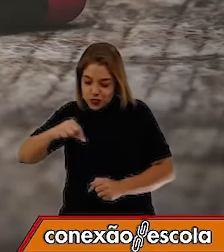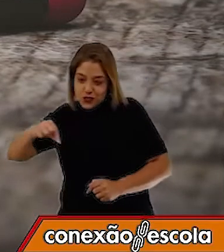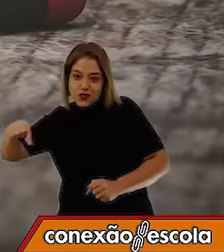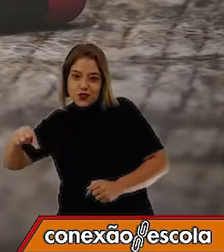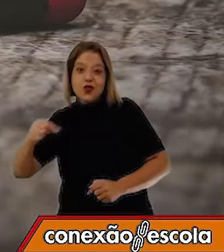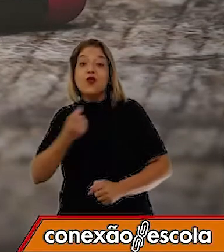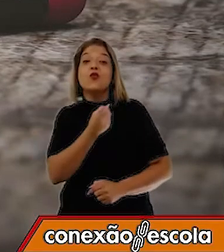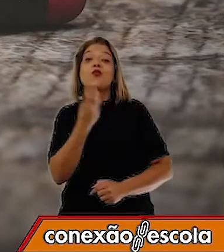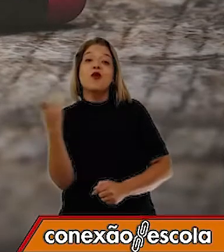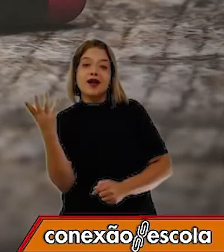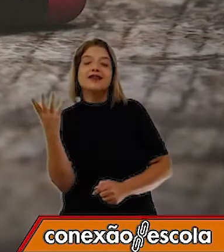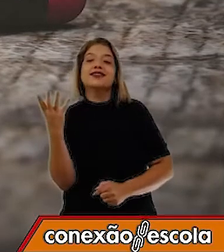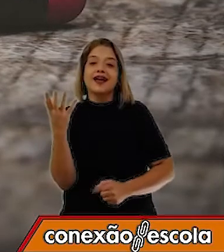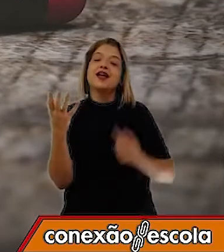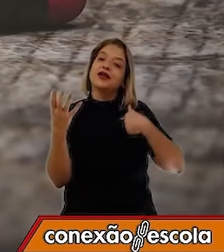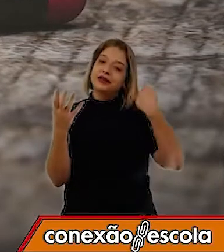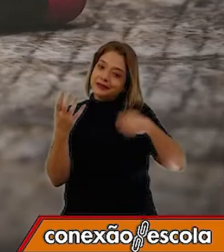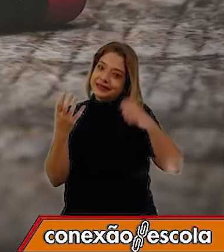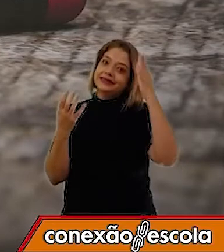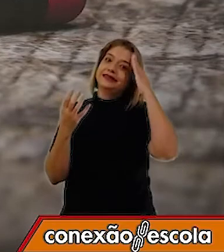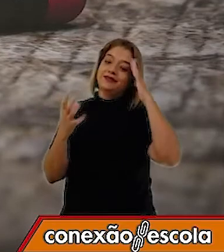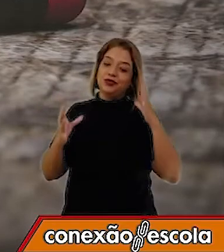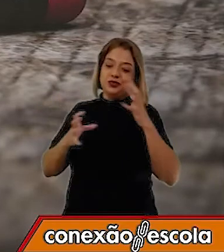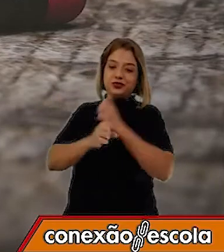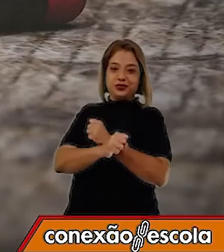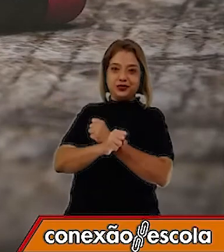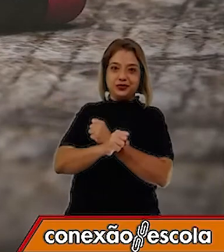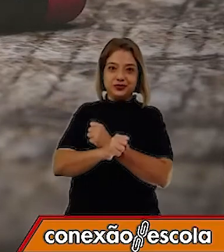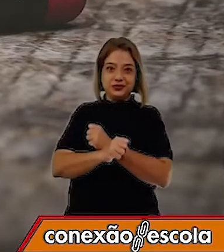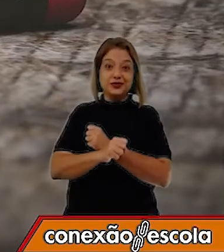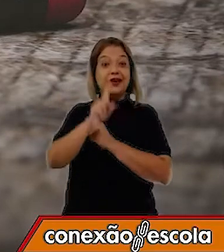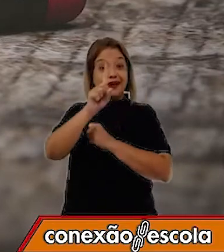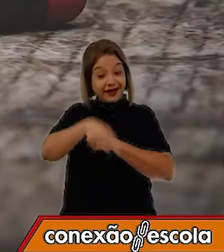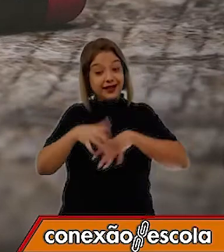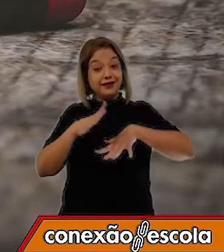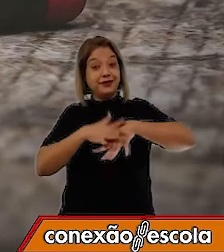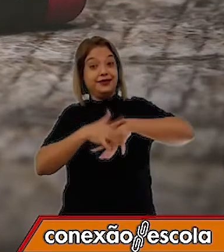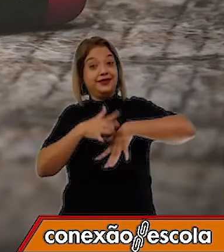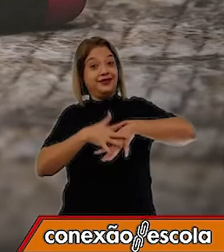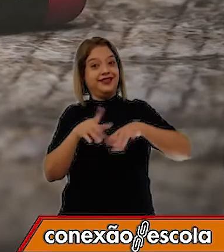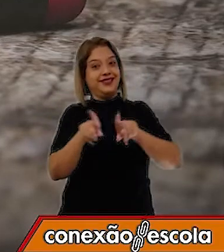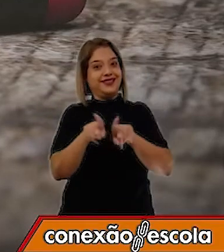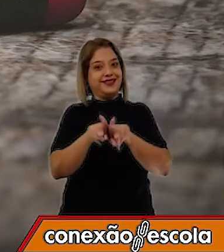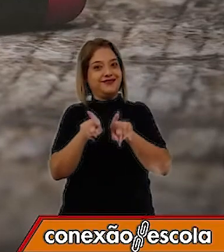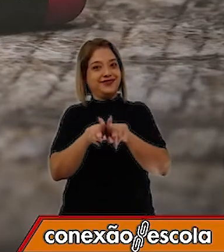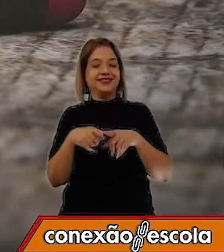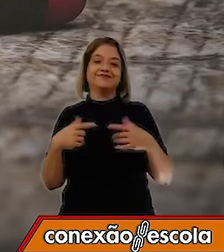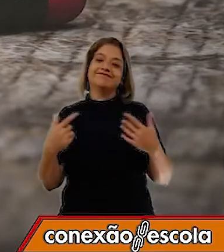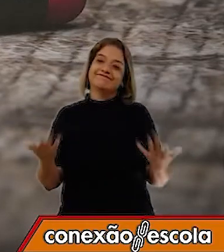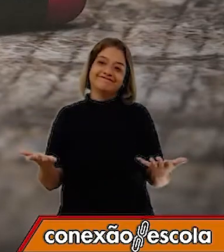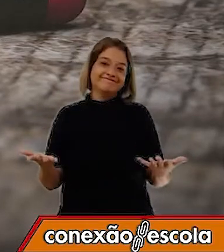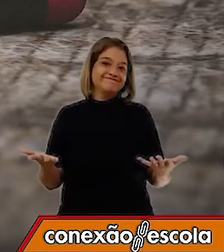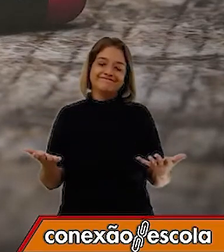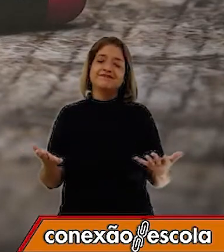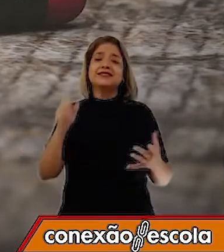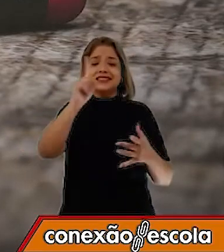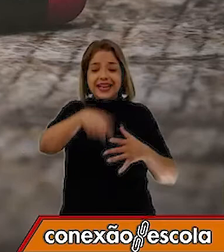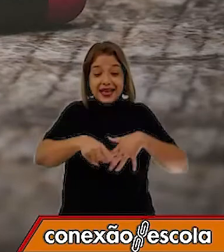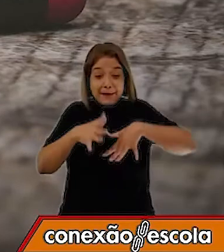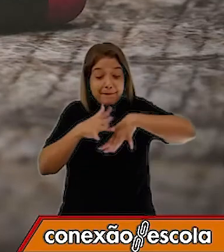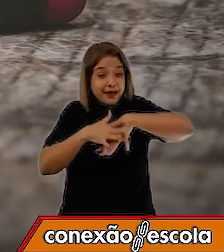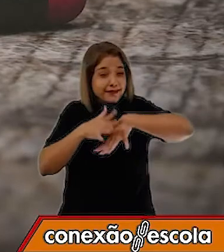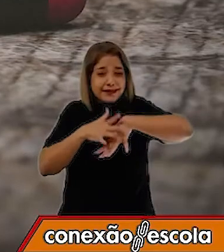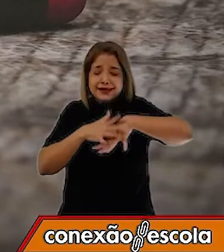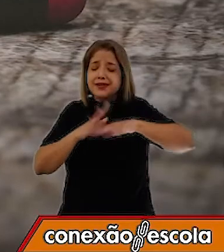gente precisa contar. E tem a matemática também. Então, gente, a